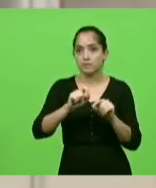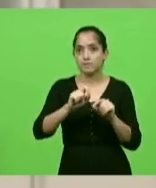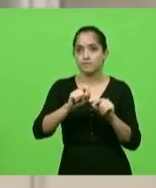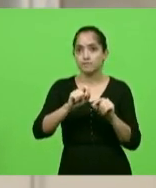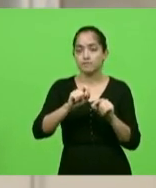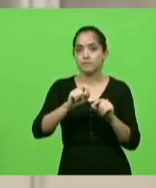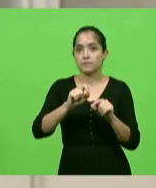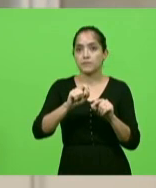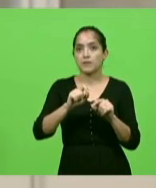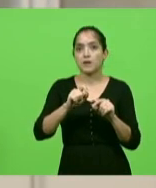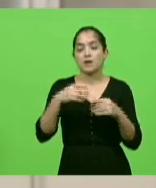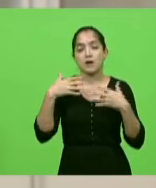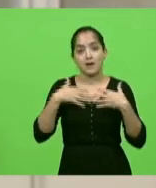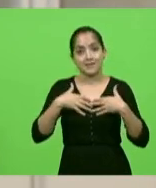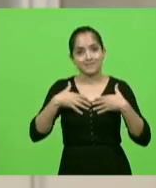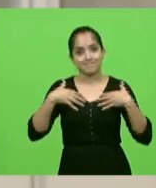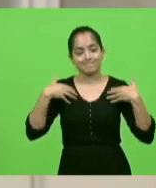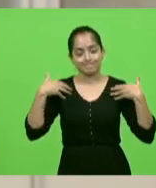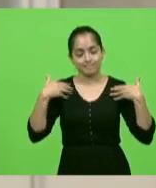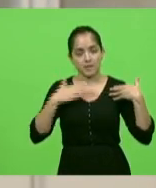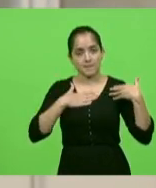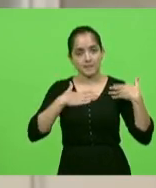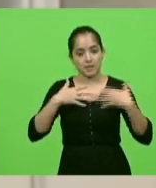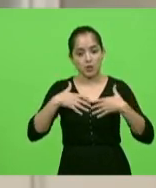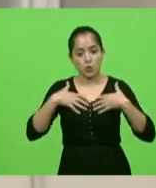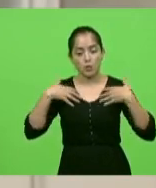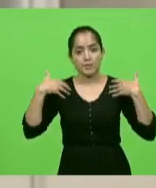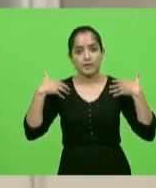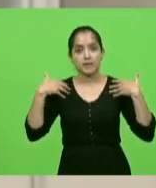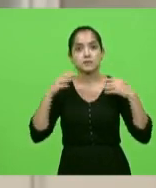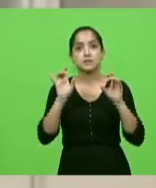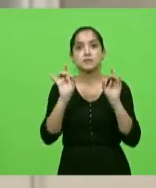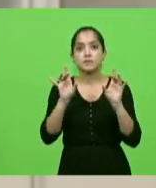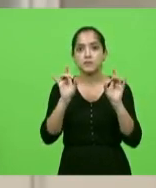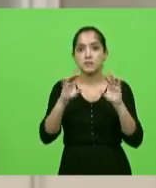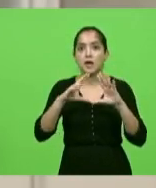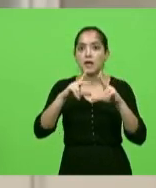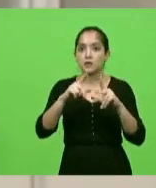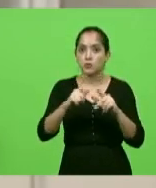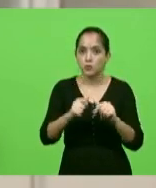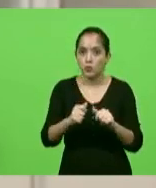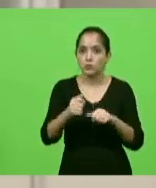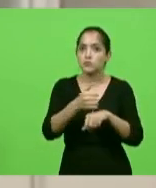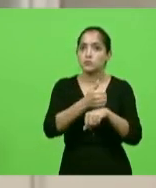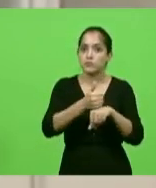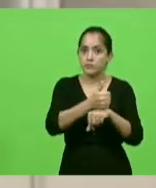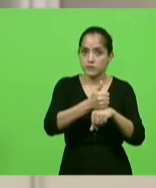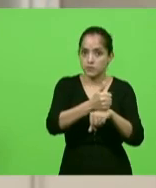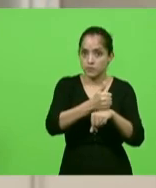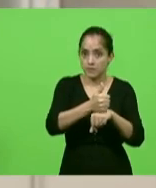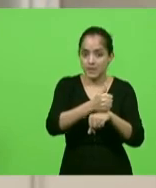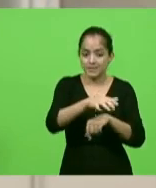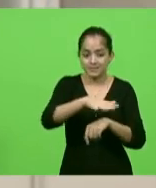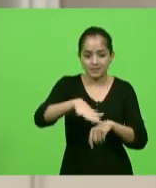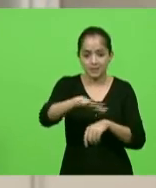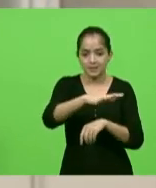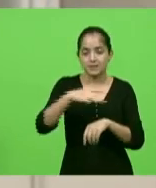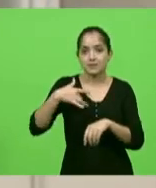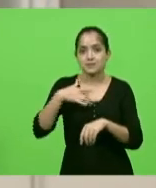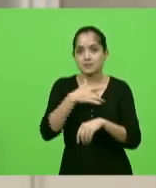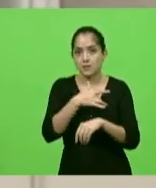render a minha sincera homenagem é especialmente a todos os professores profissionais da